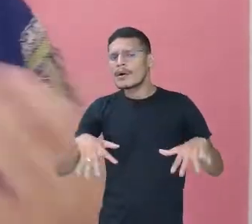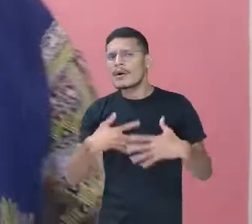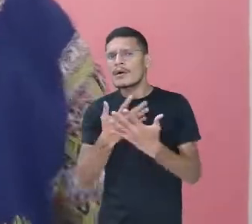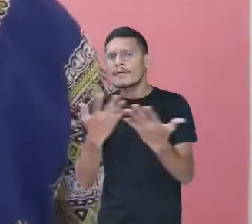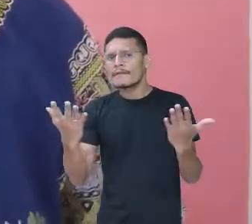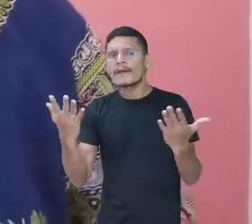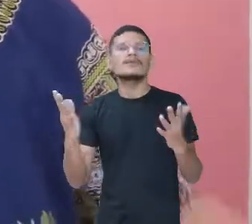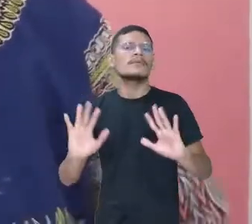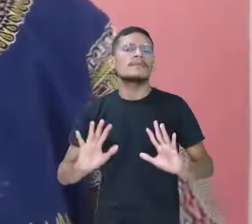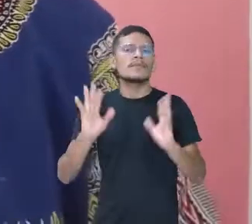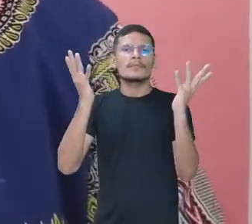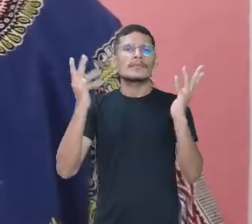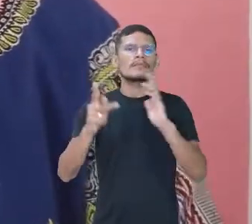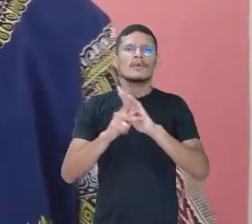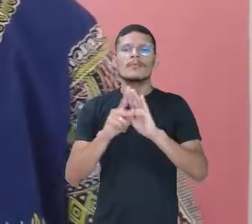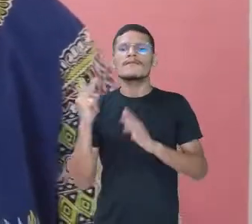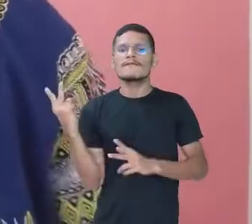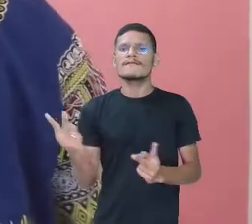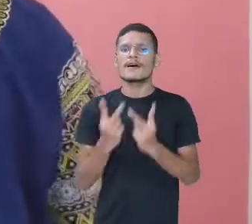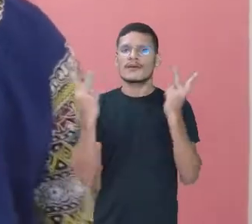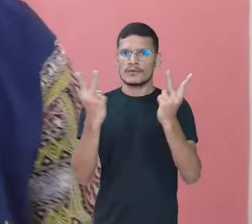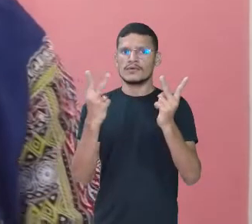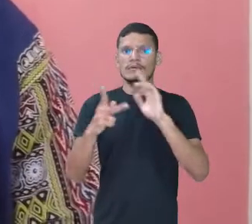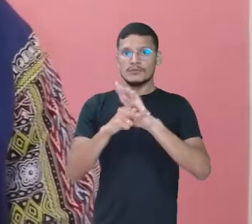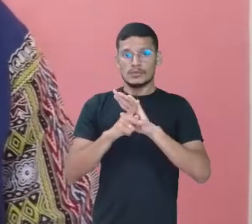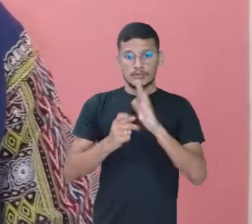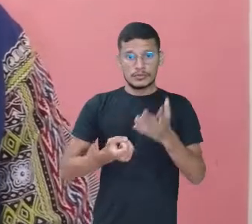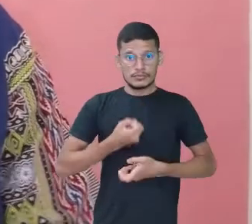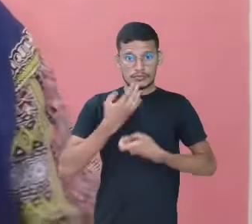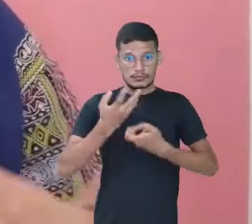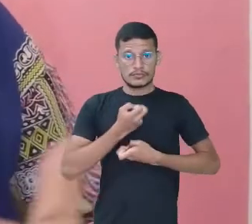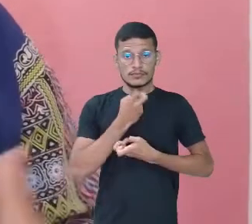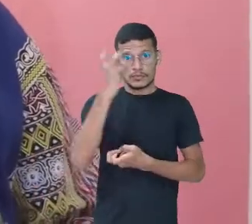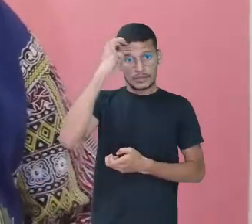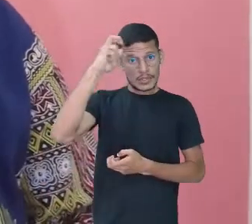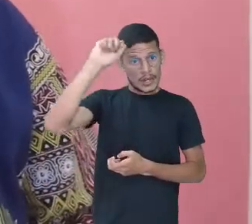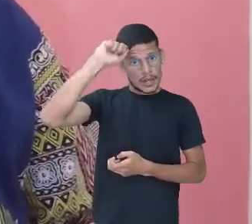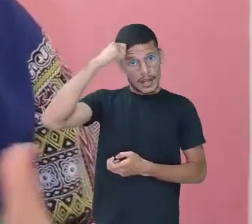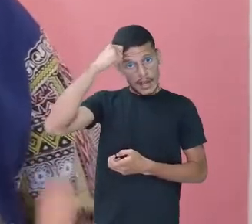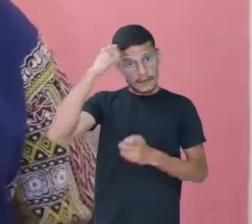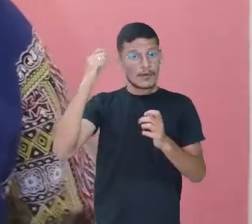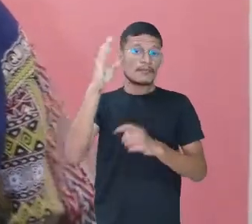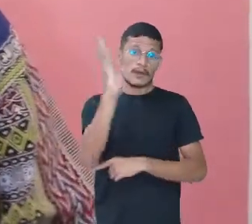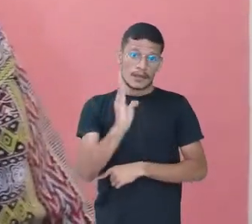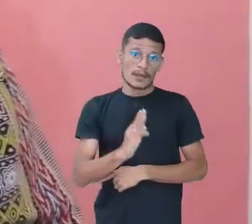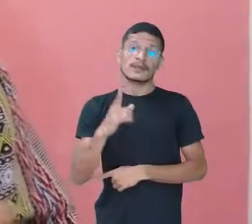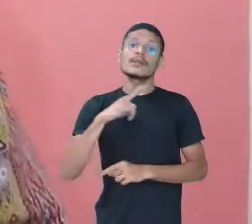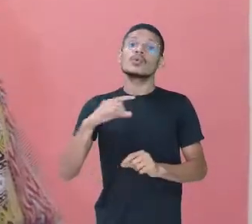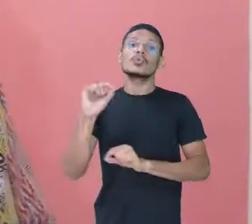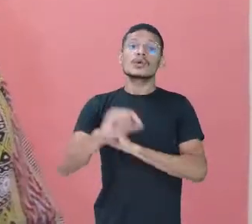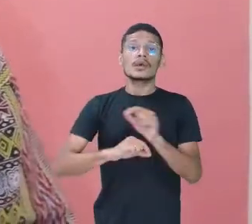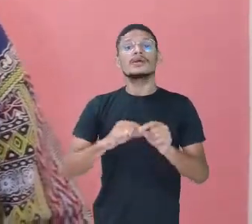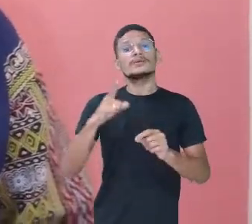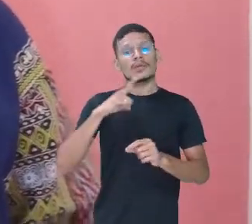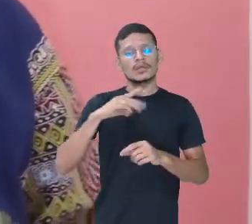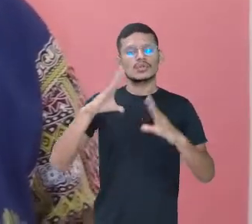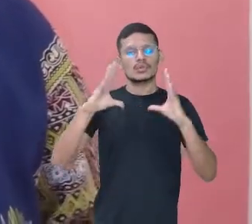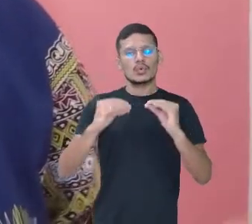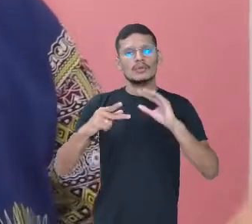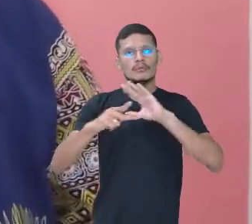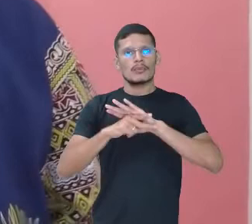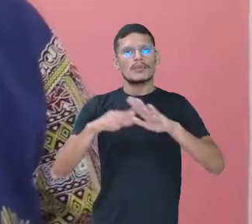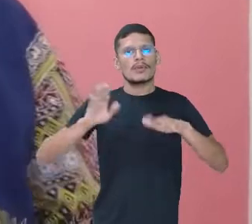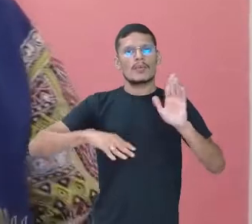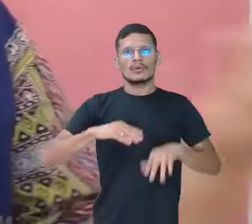que valoriza as expressões culturais afro-brasileiras, nós temos a Noite dos Tambores